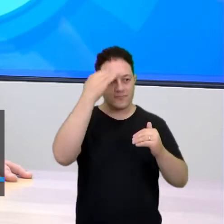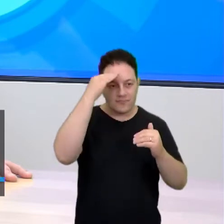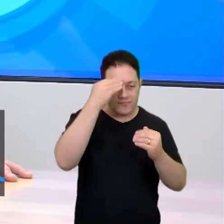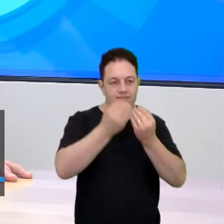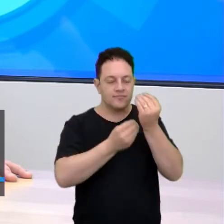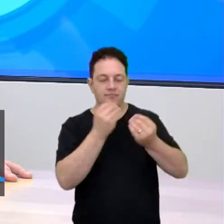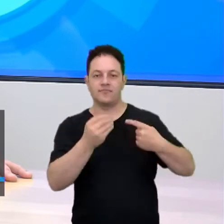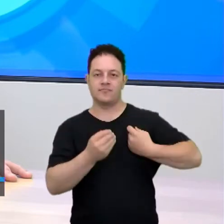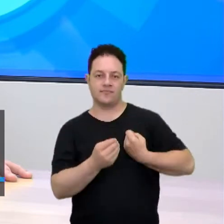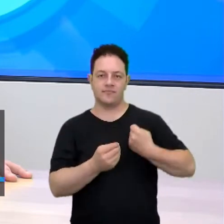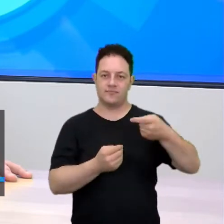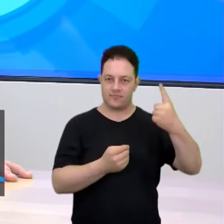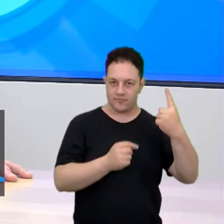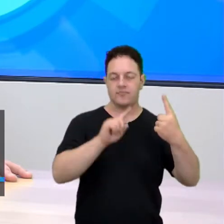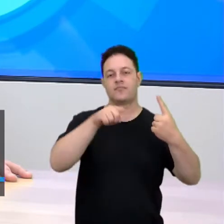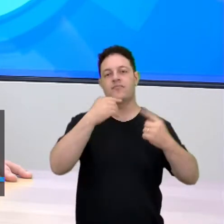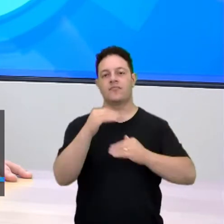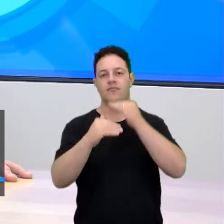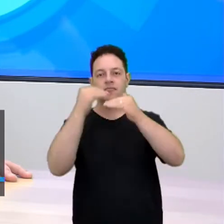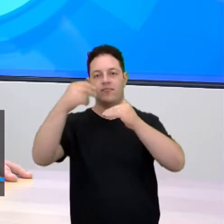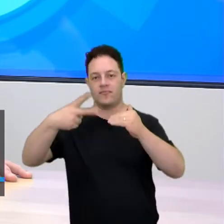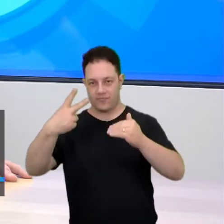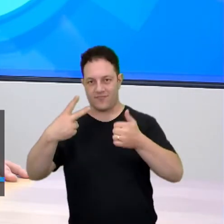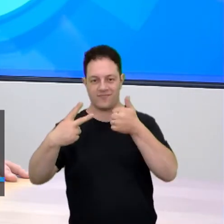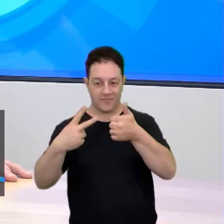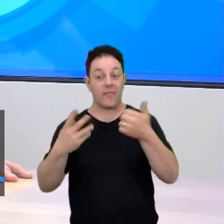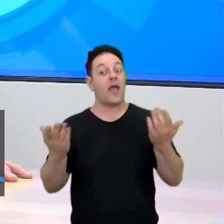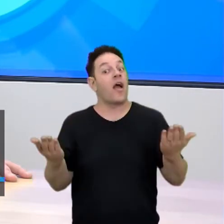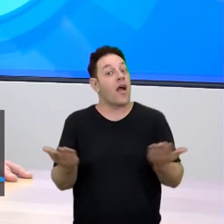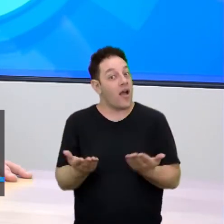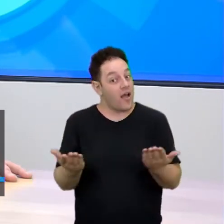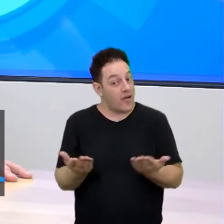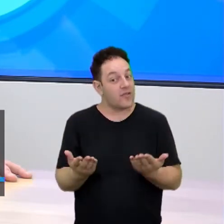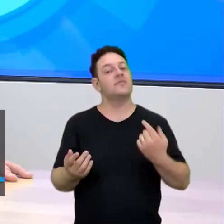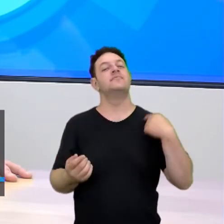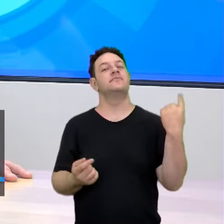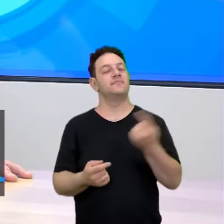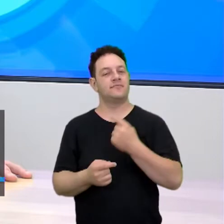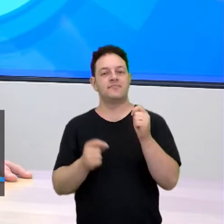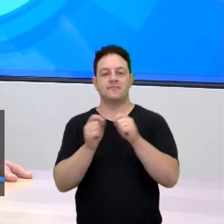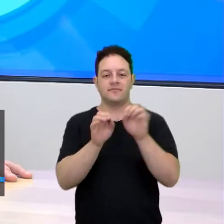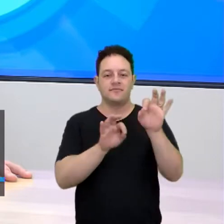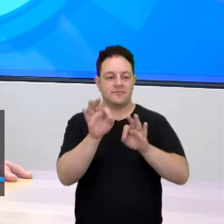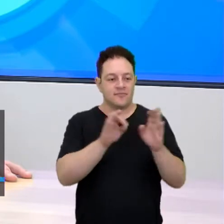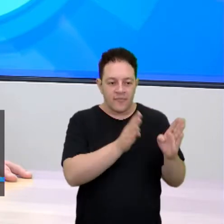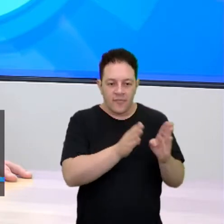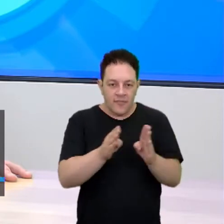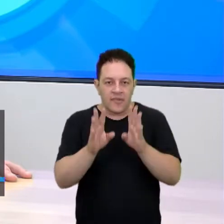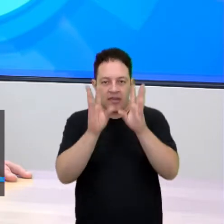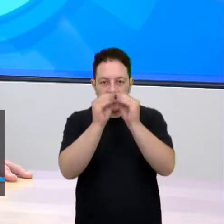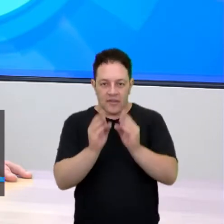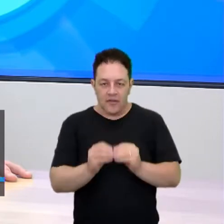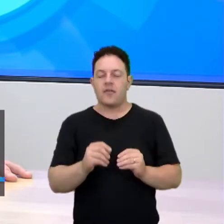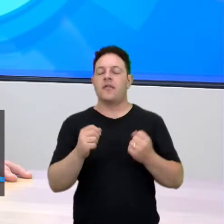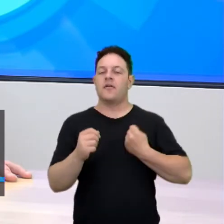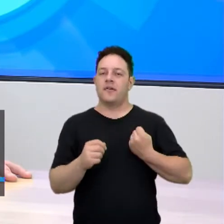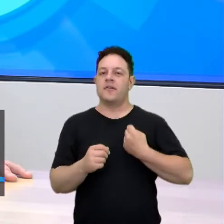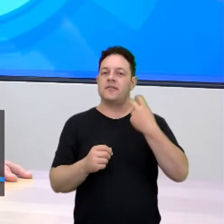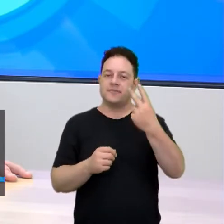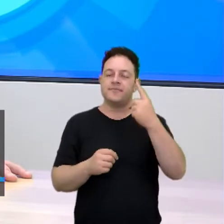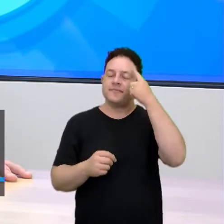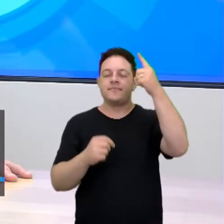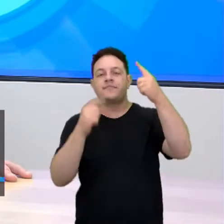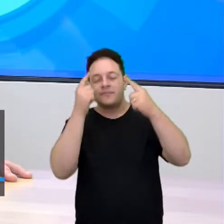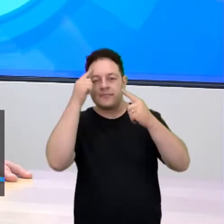desenvolvimento 1 e desenvolvimento 2. E agora nós vamos fazer aí a sistematização 2, revendo